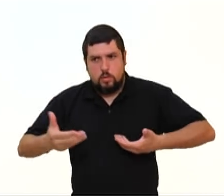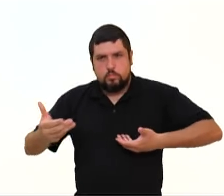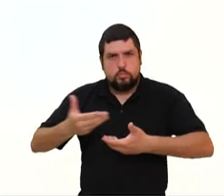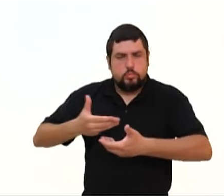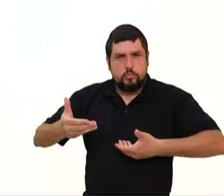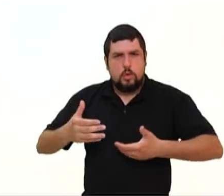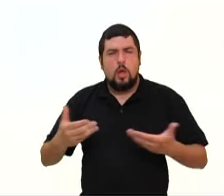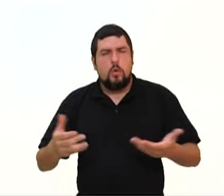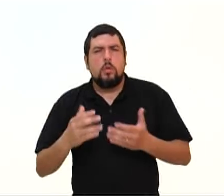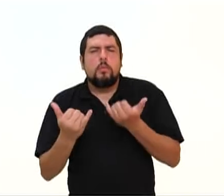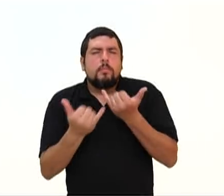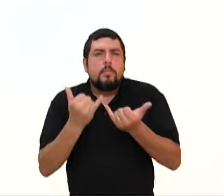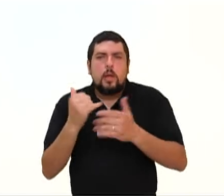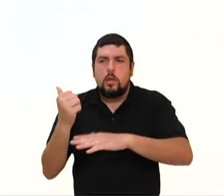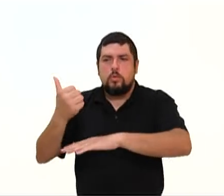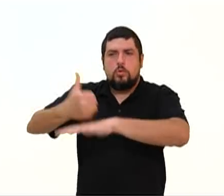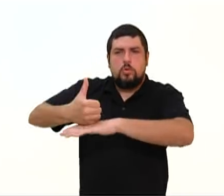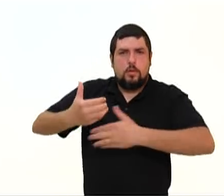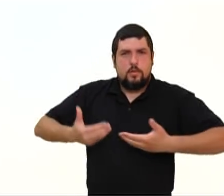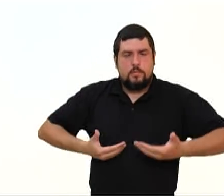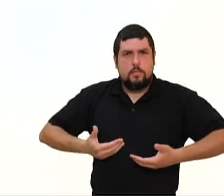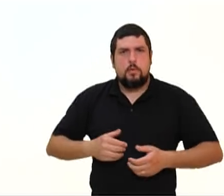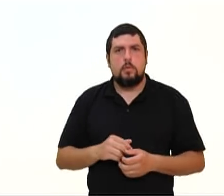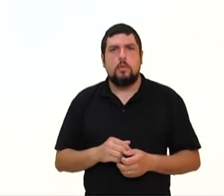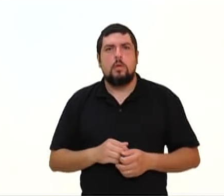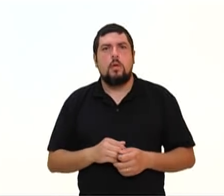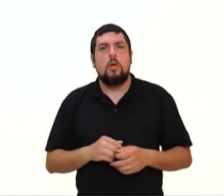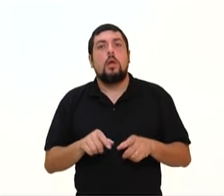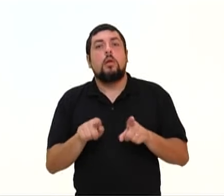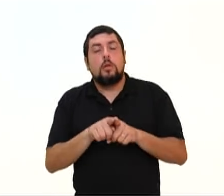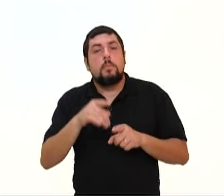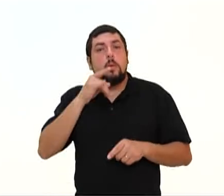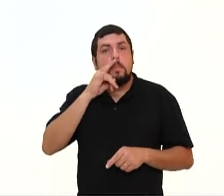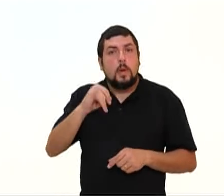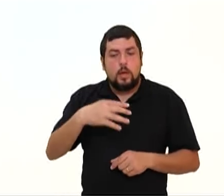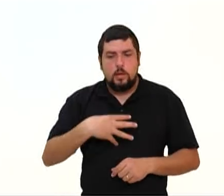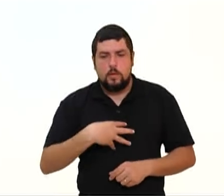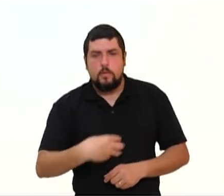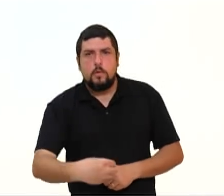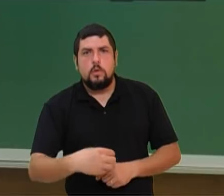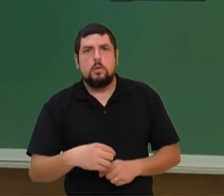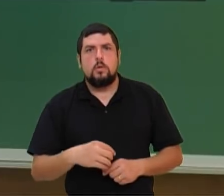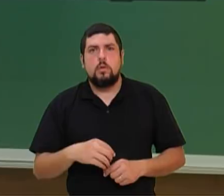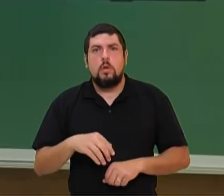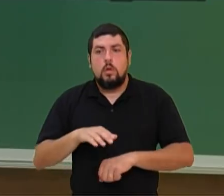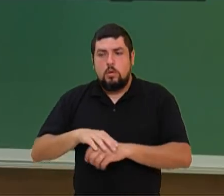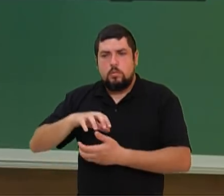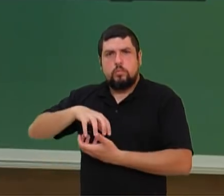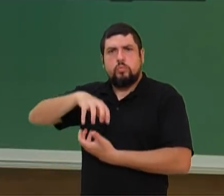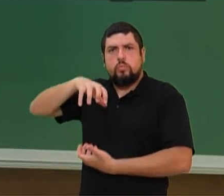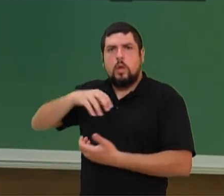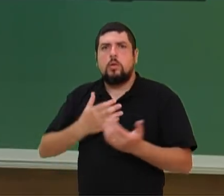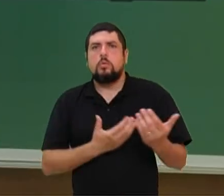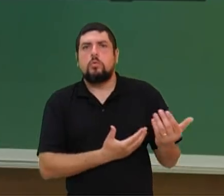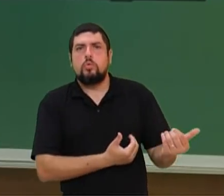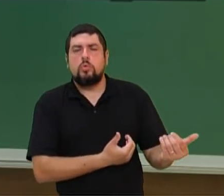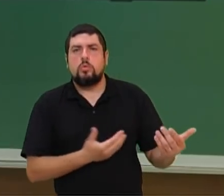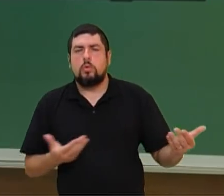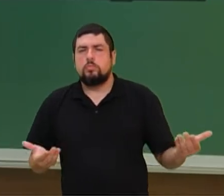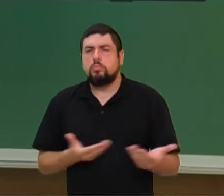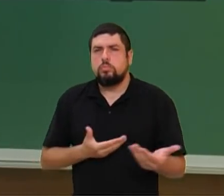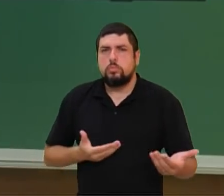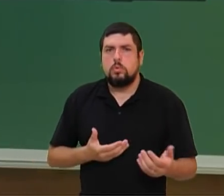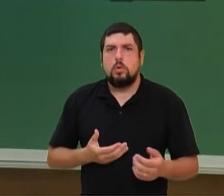e o empregado, entre pai e filho, né? Entre mais velho e mais jovem, entre homens